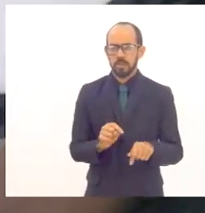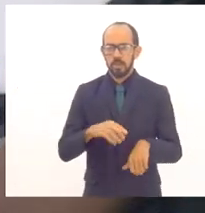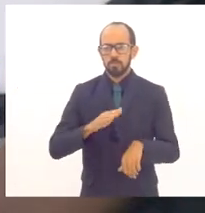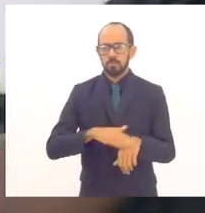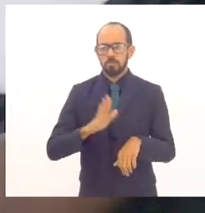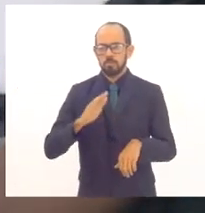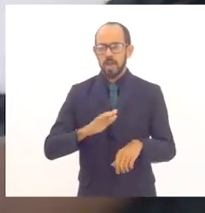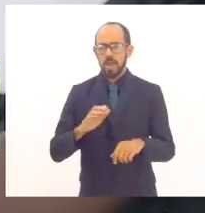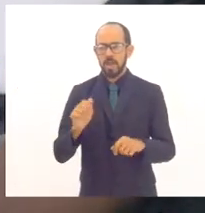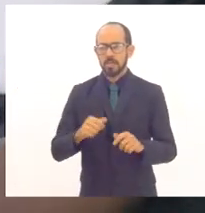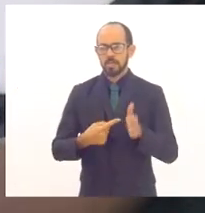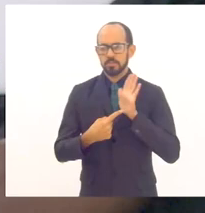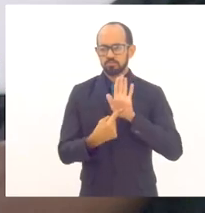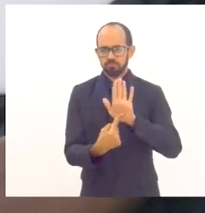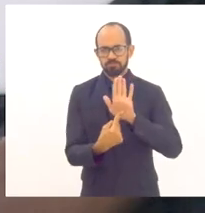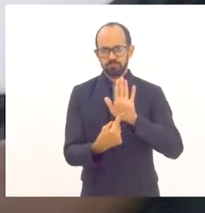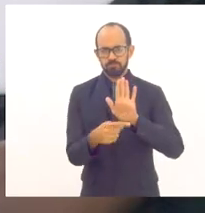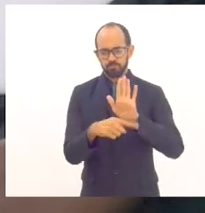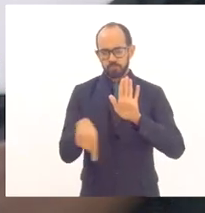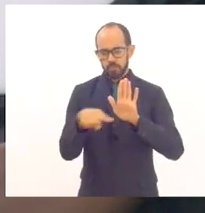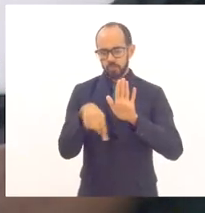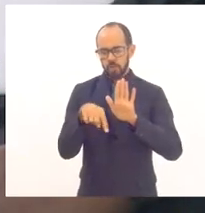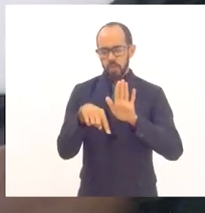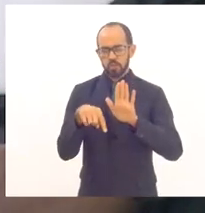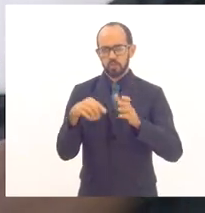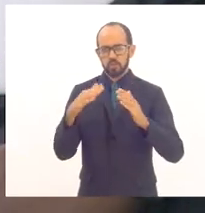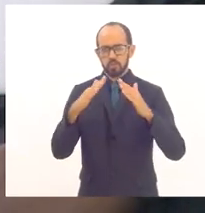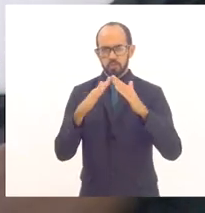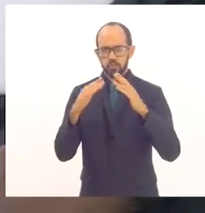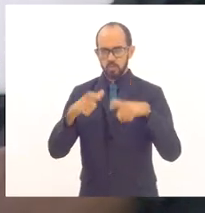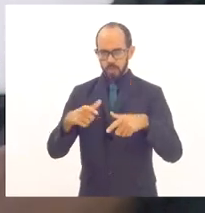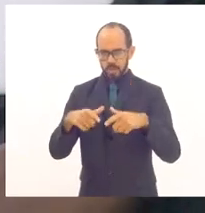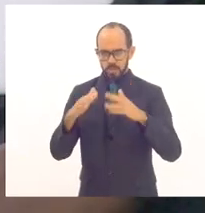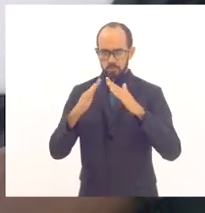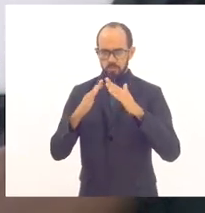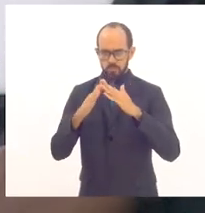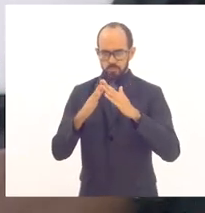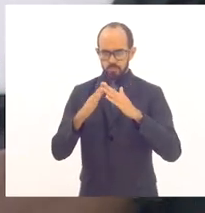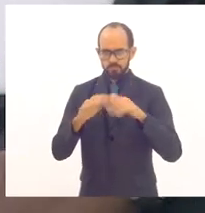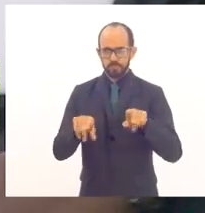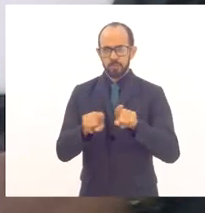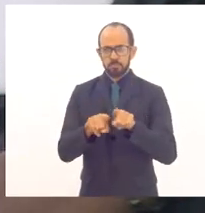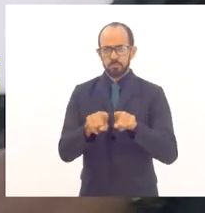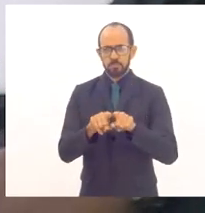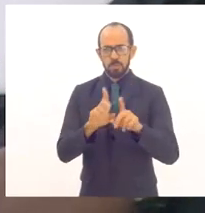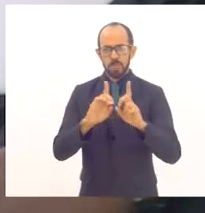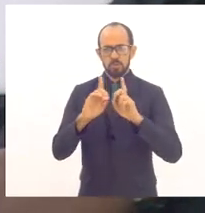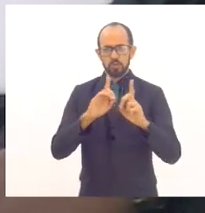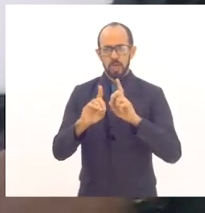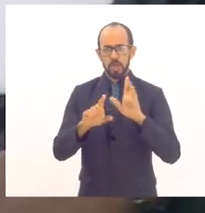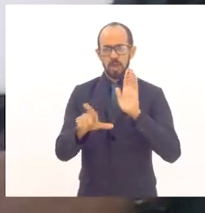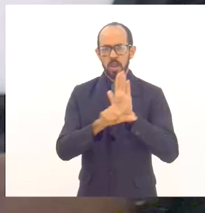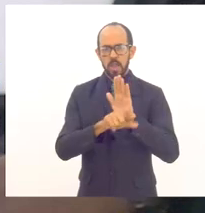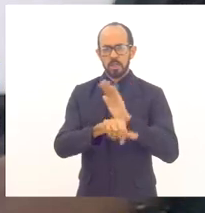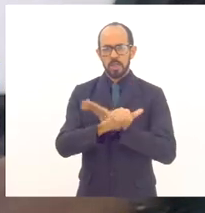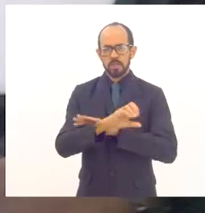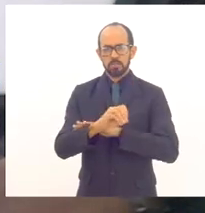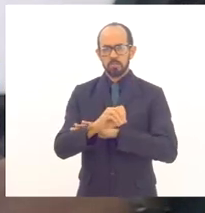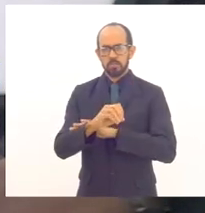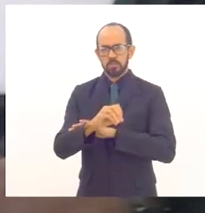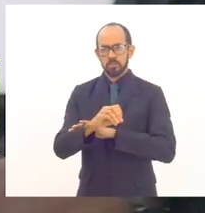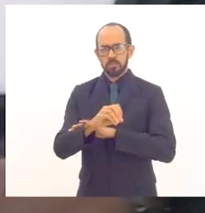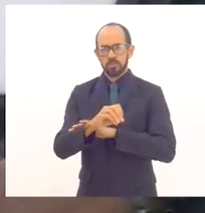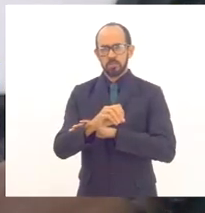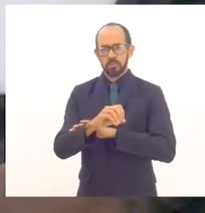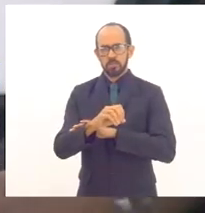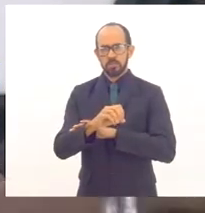expostos nos nossos territórios. Trazendo para o diálogo a Lei 10.639, que não é cumprida nas nossas